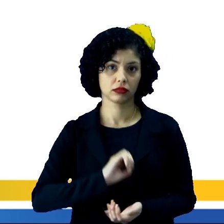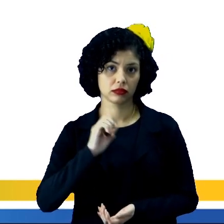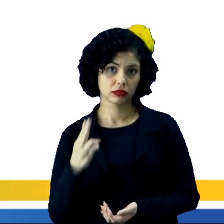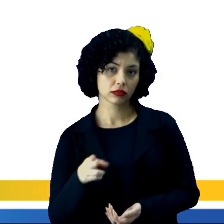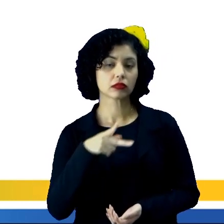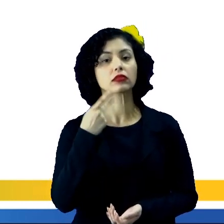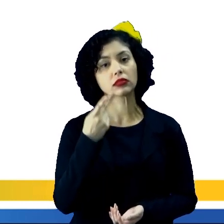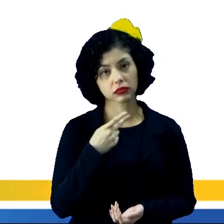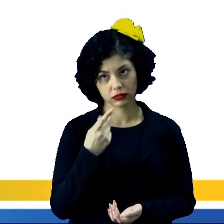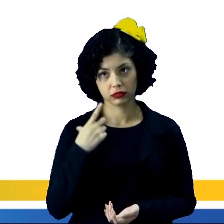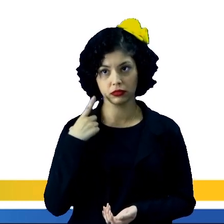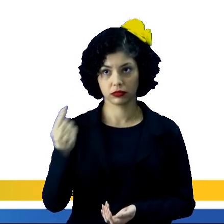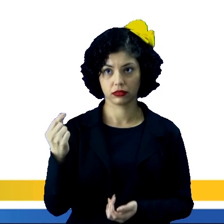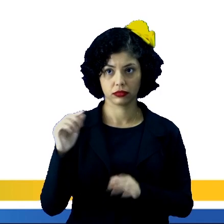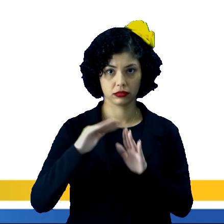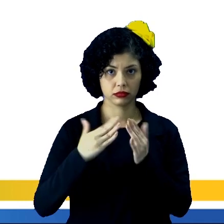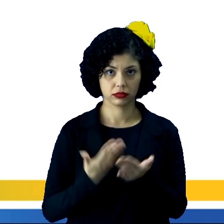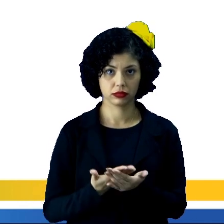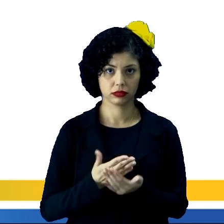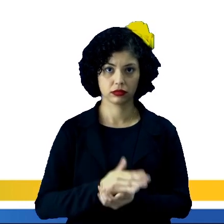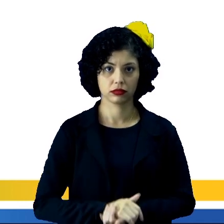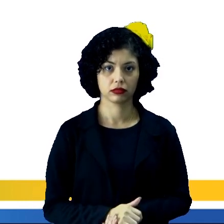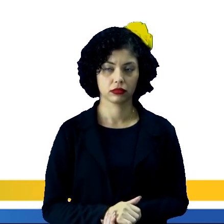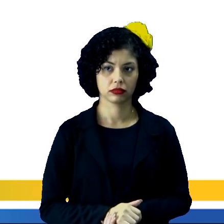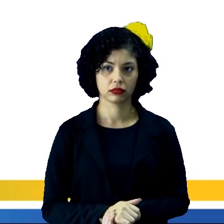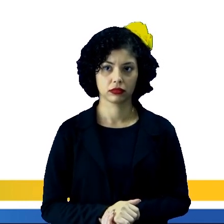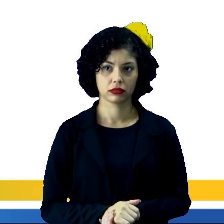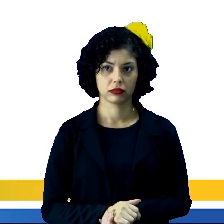ou você vai ter que sair da sala.